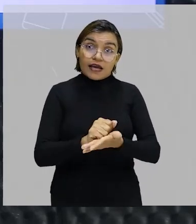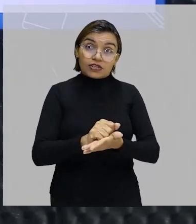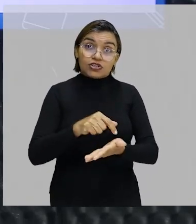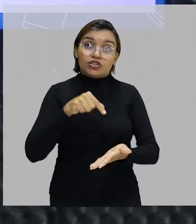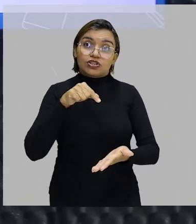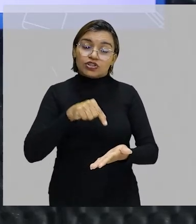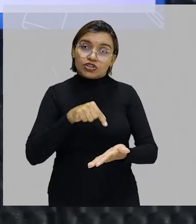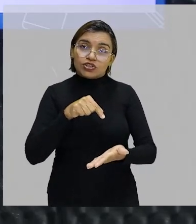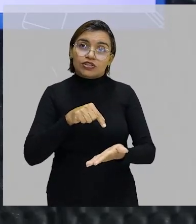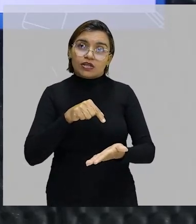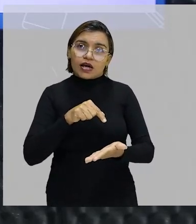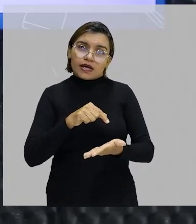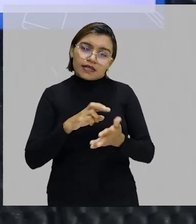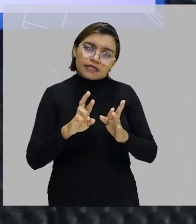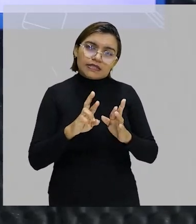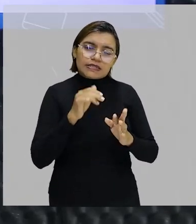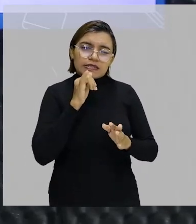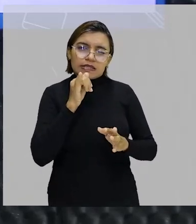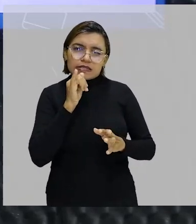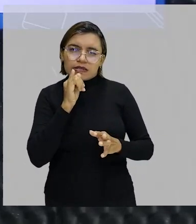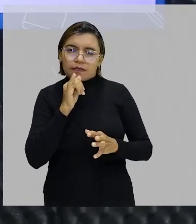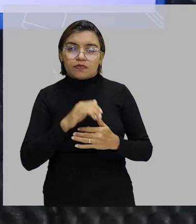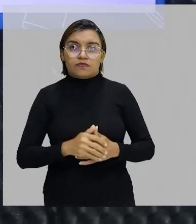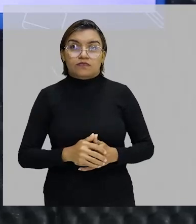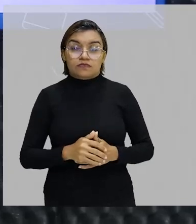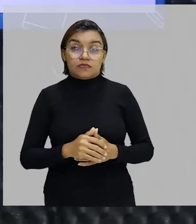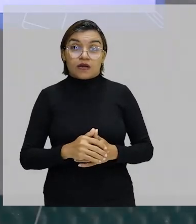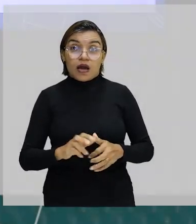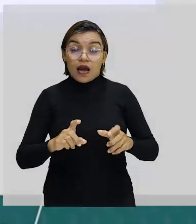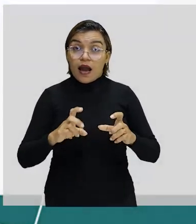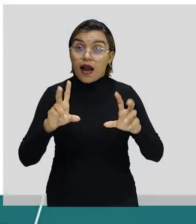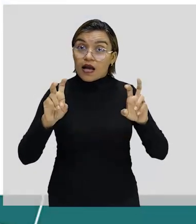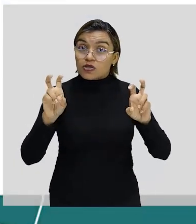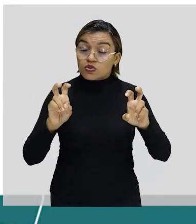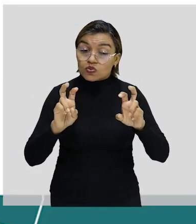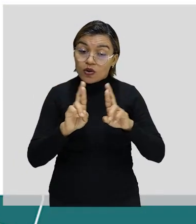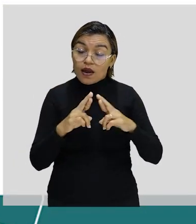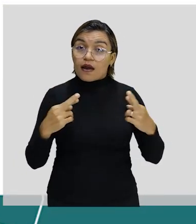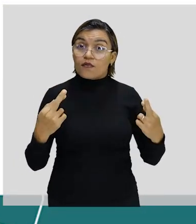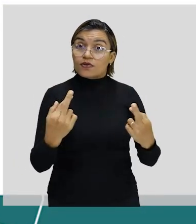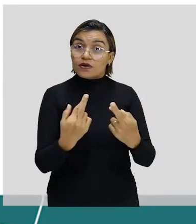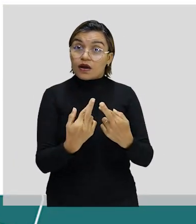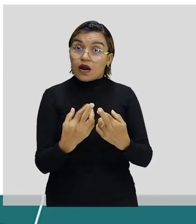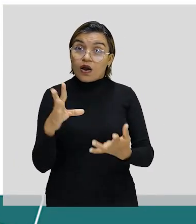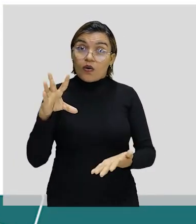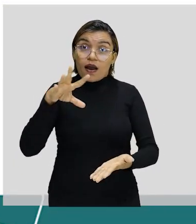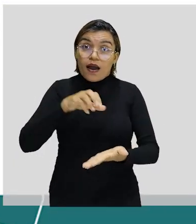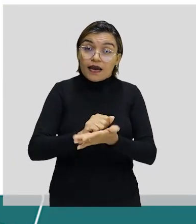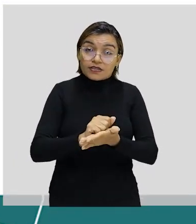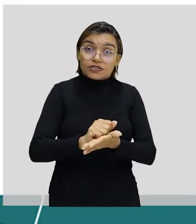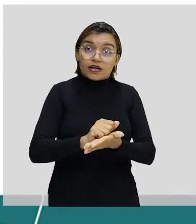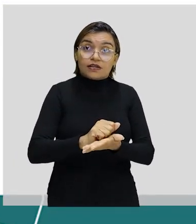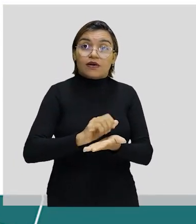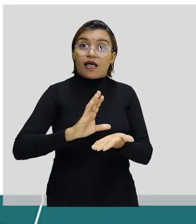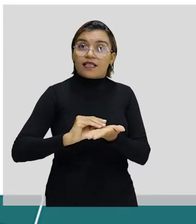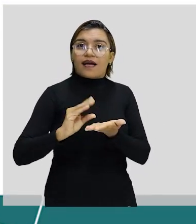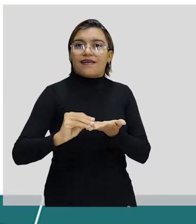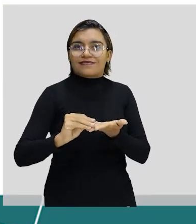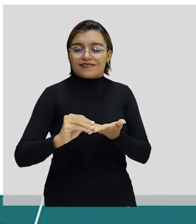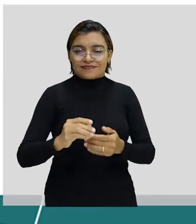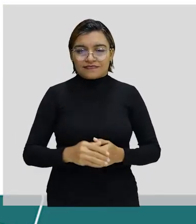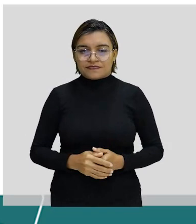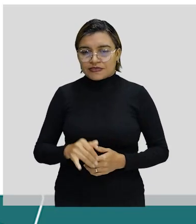andamento, as deliberações daquela reunião. Acompanhe na tua tela, eu trouxe uma ata da reunião